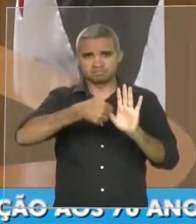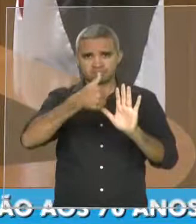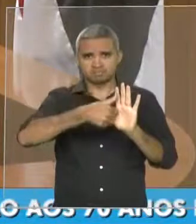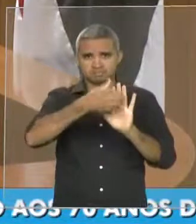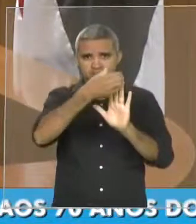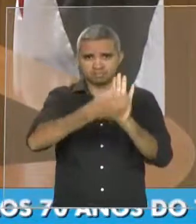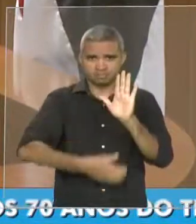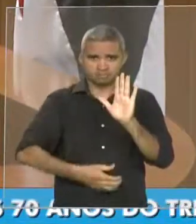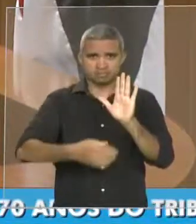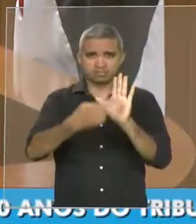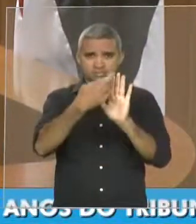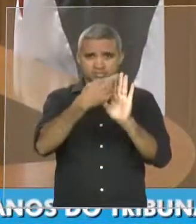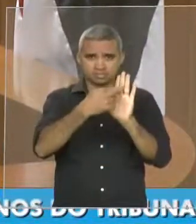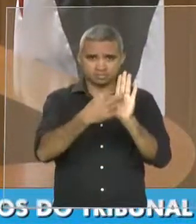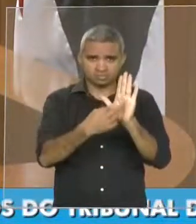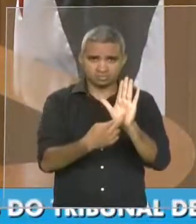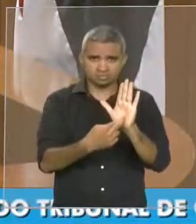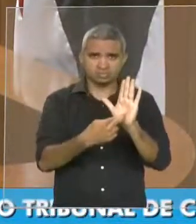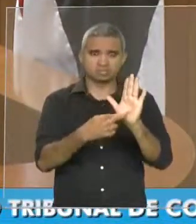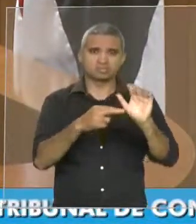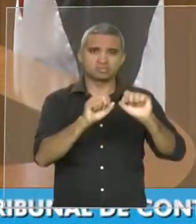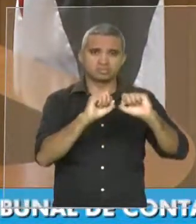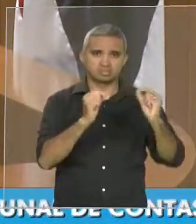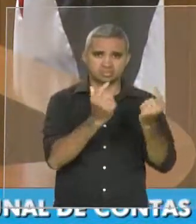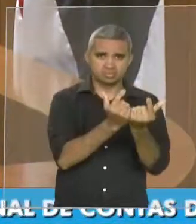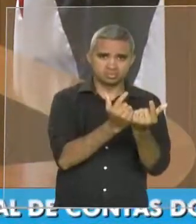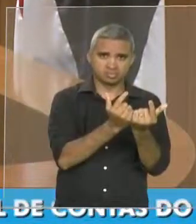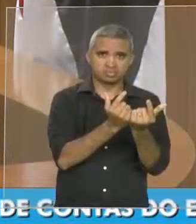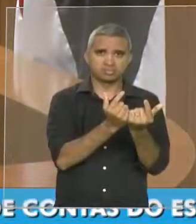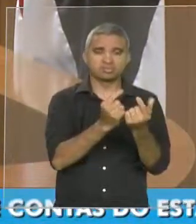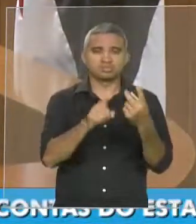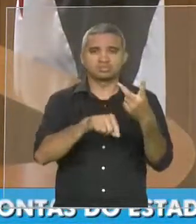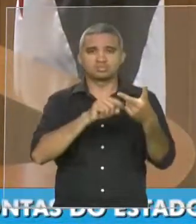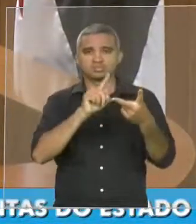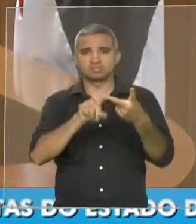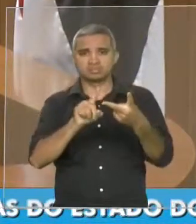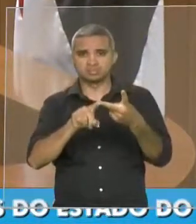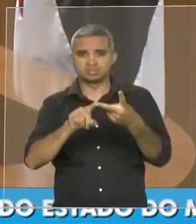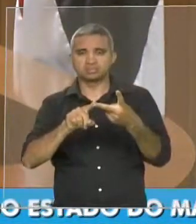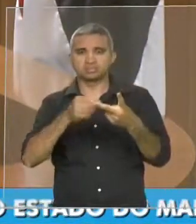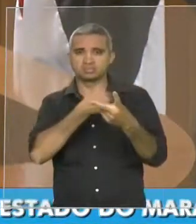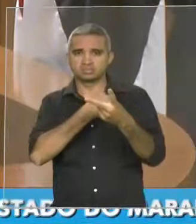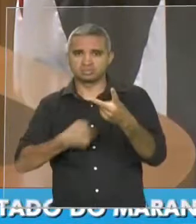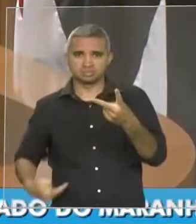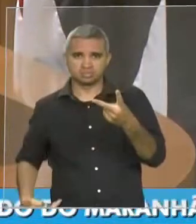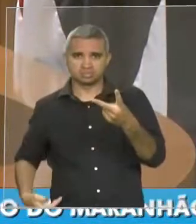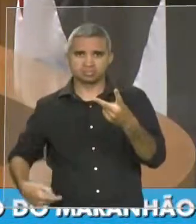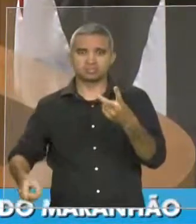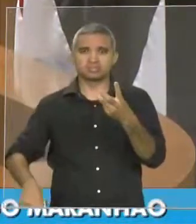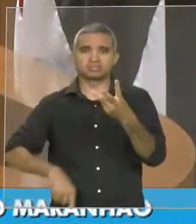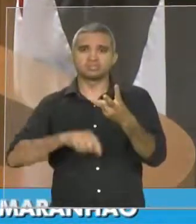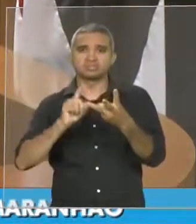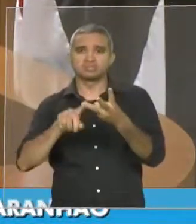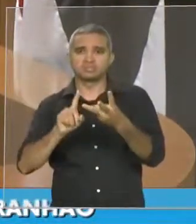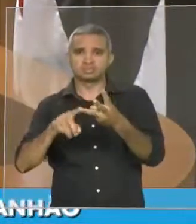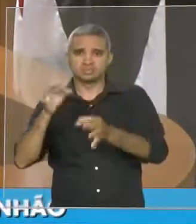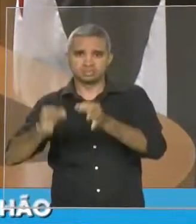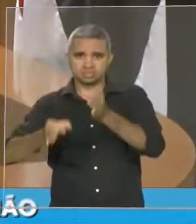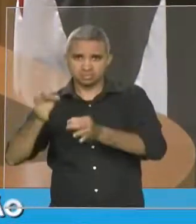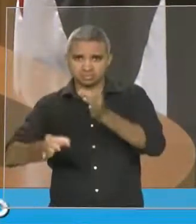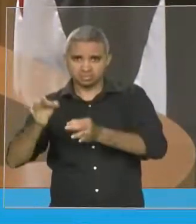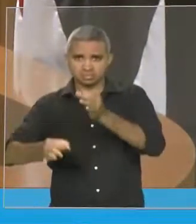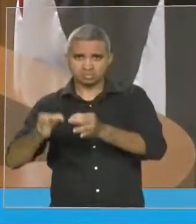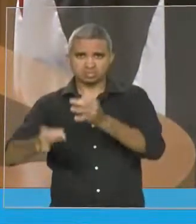tratam do poder legislativo, depois as do poder executivo, após as do Poder Judiciário, e